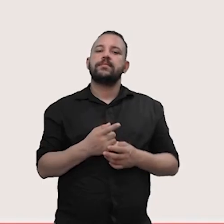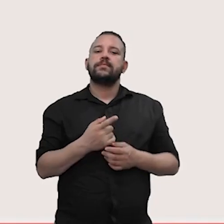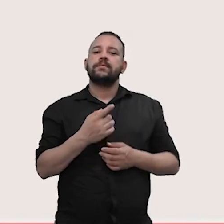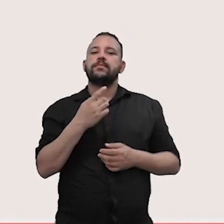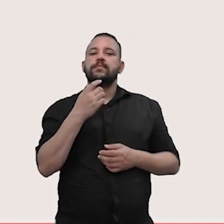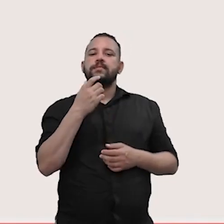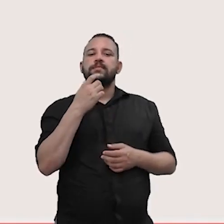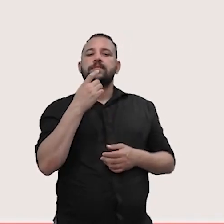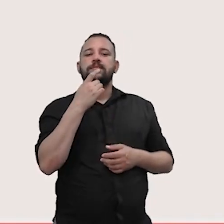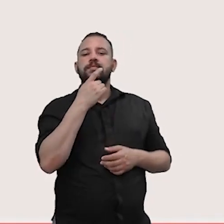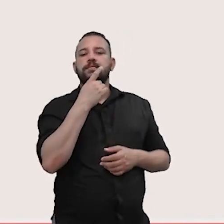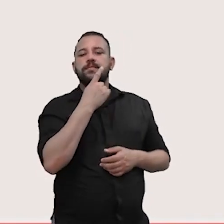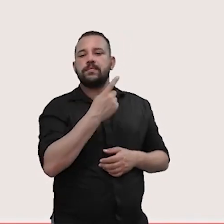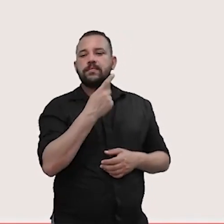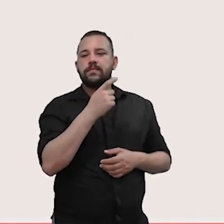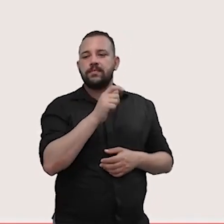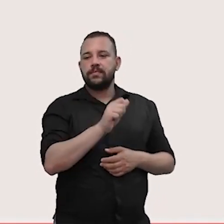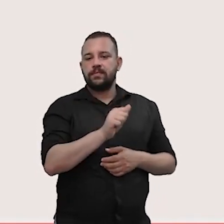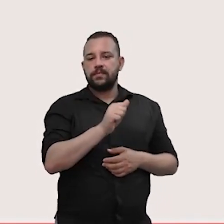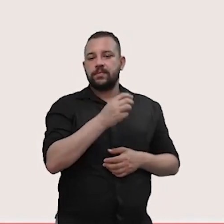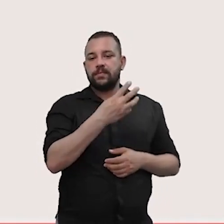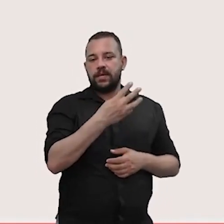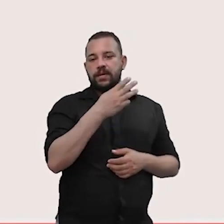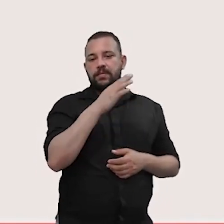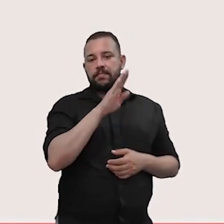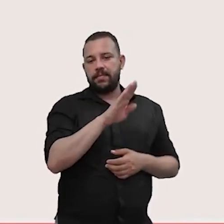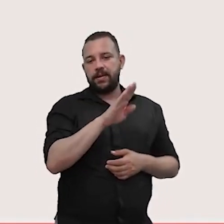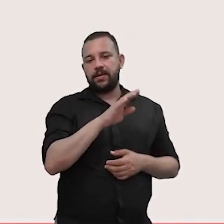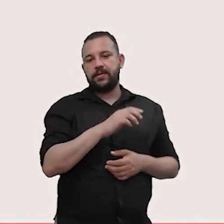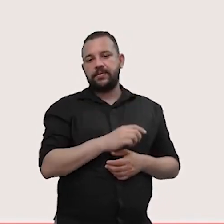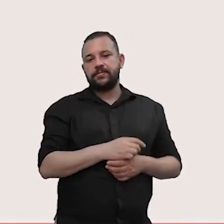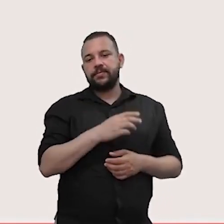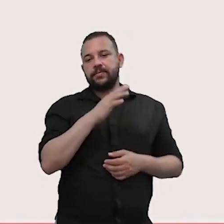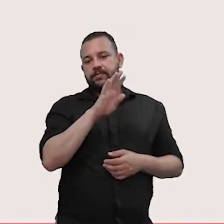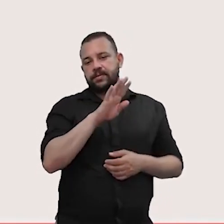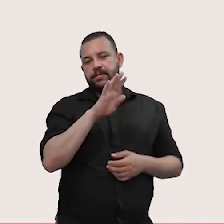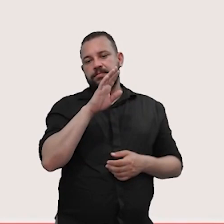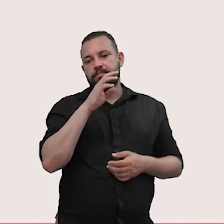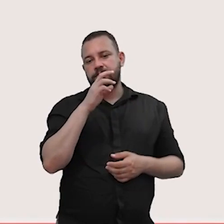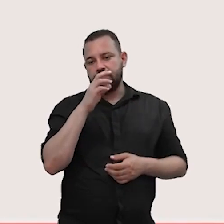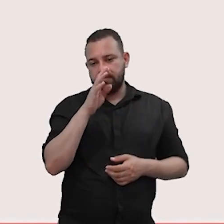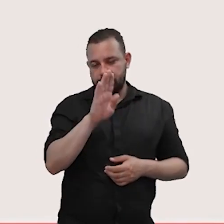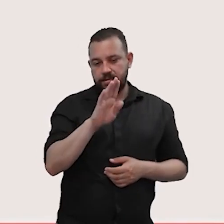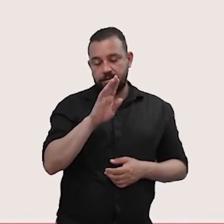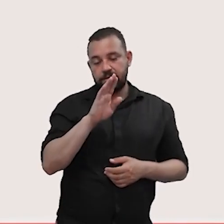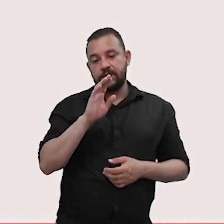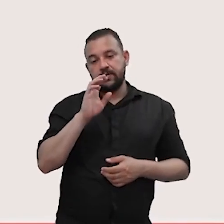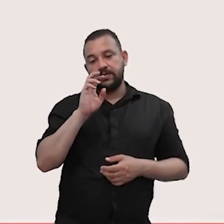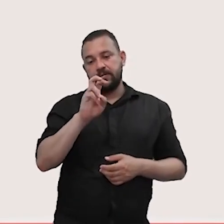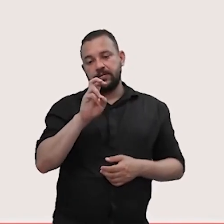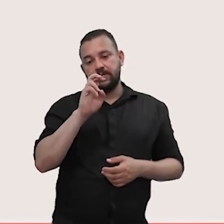o quê? 3B, 4B, 5B, 6B,